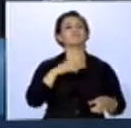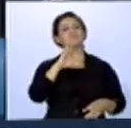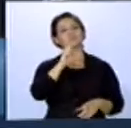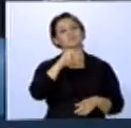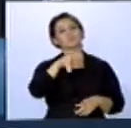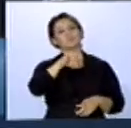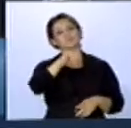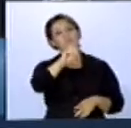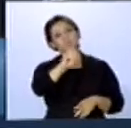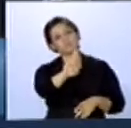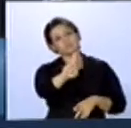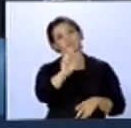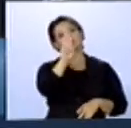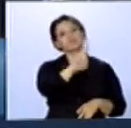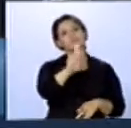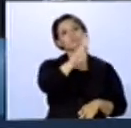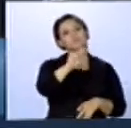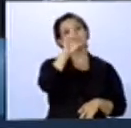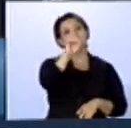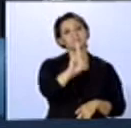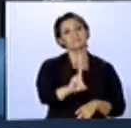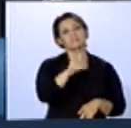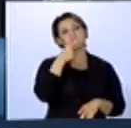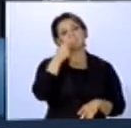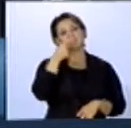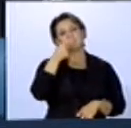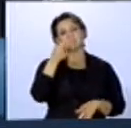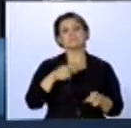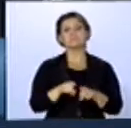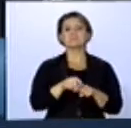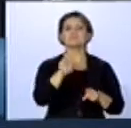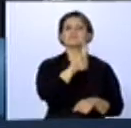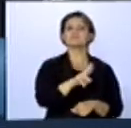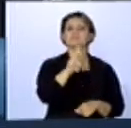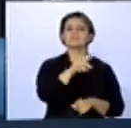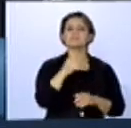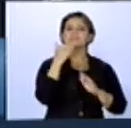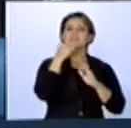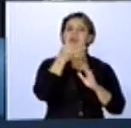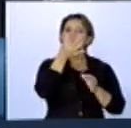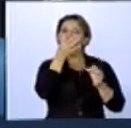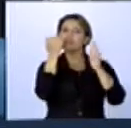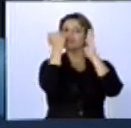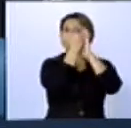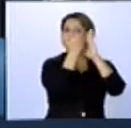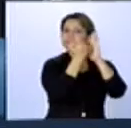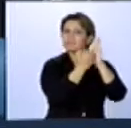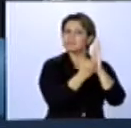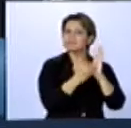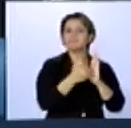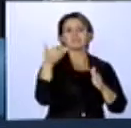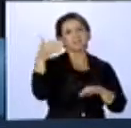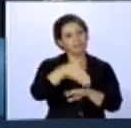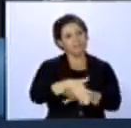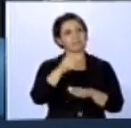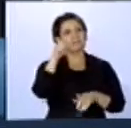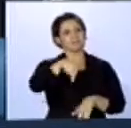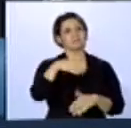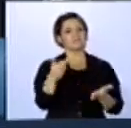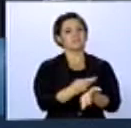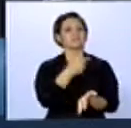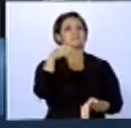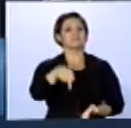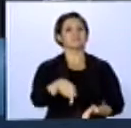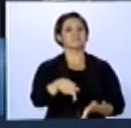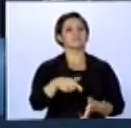dos direitos poderiam participar do processo de formação da área normativa é mais ou menos isso que ocorre aqui com as audiências públicas